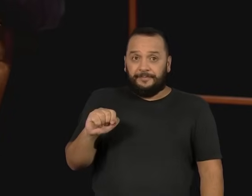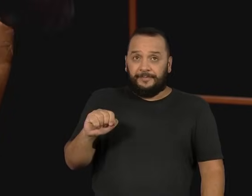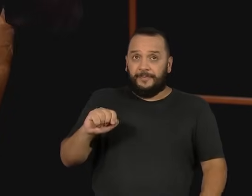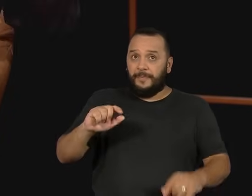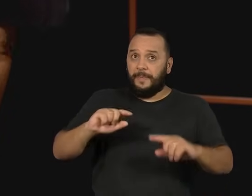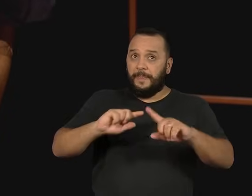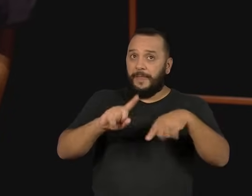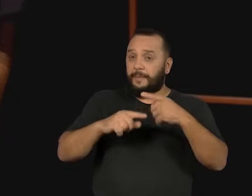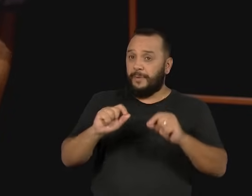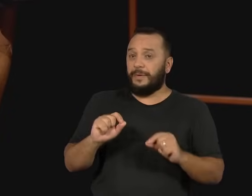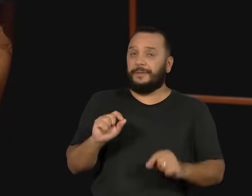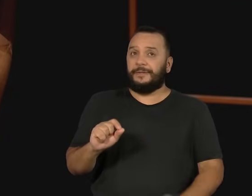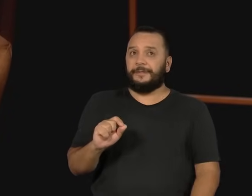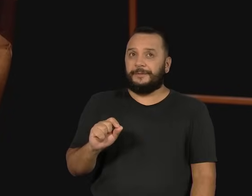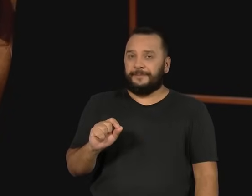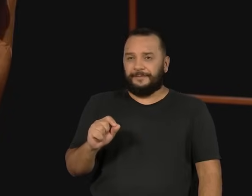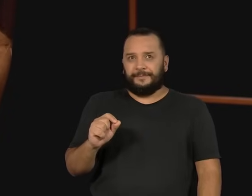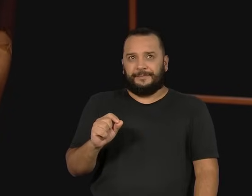entregar nas